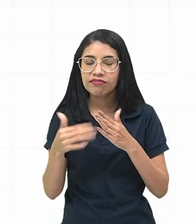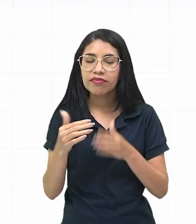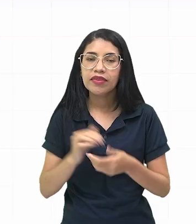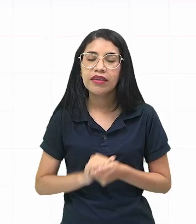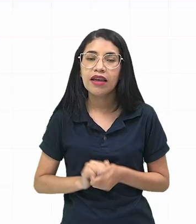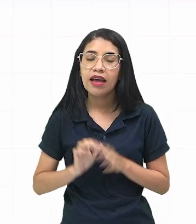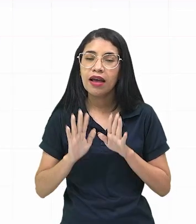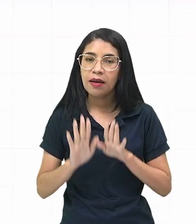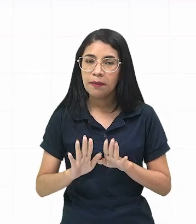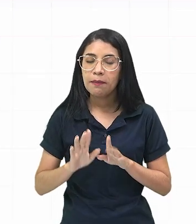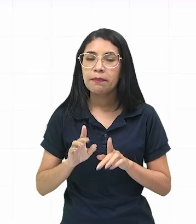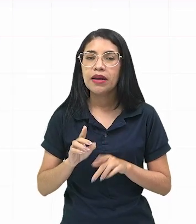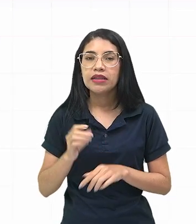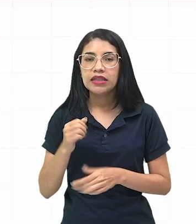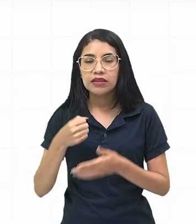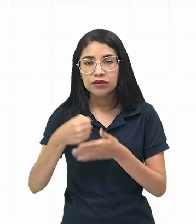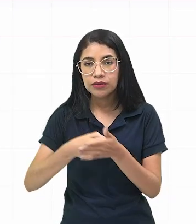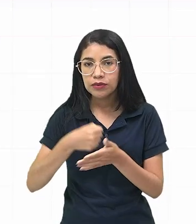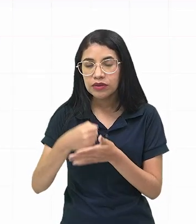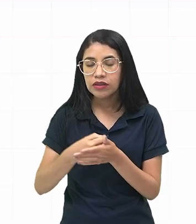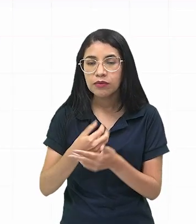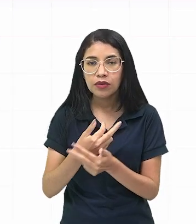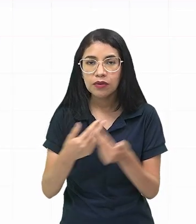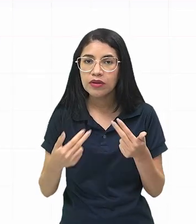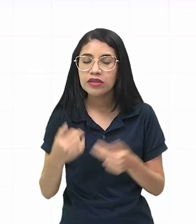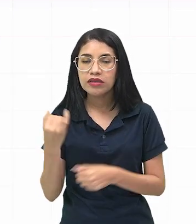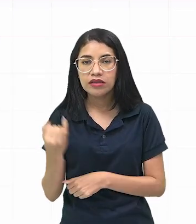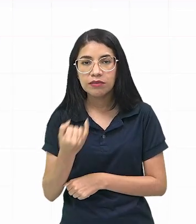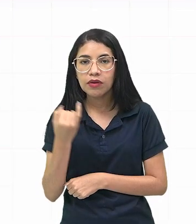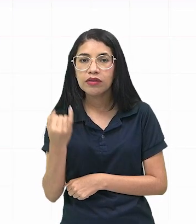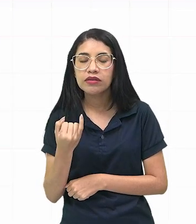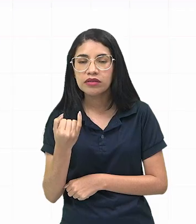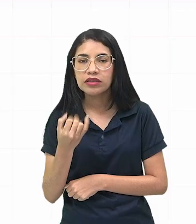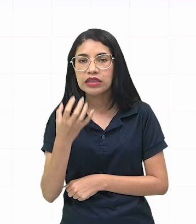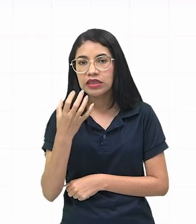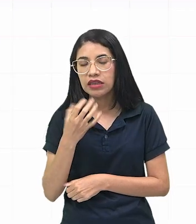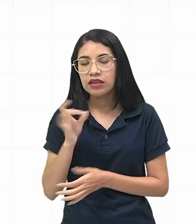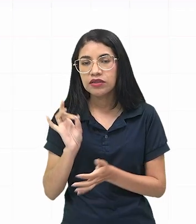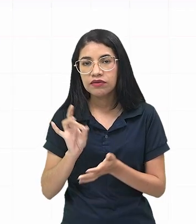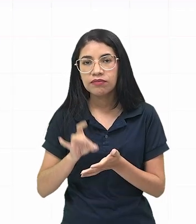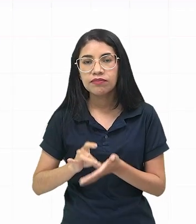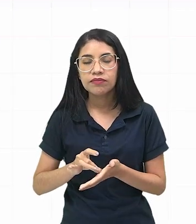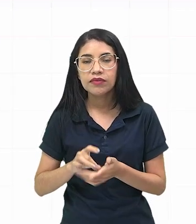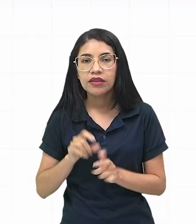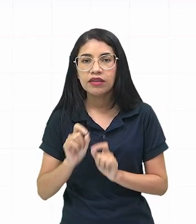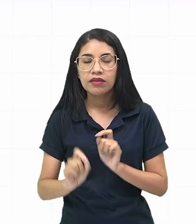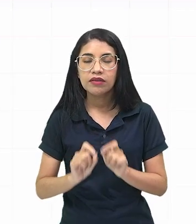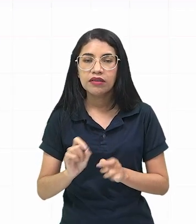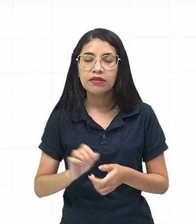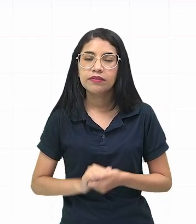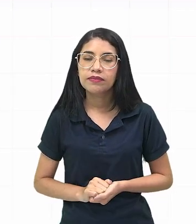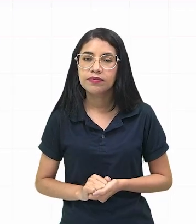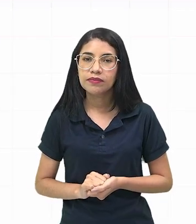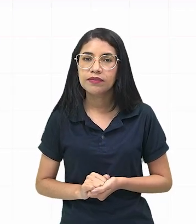Mas eles lutam por coisas muito mais sérias, muito mais importantes ali, que é a definição ali